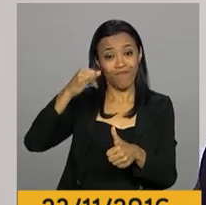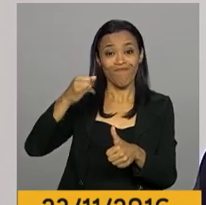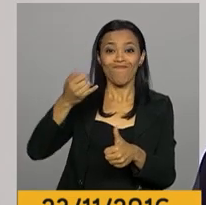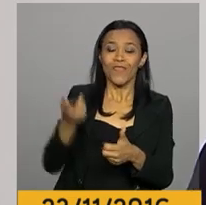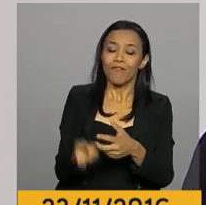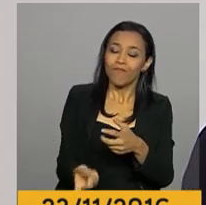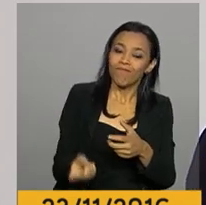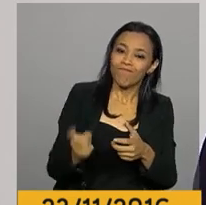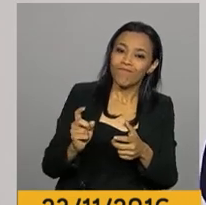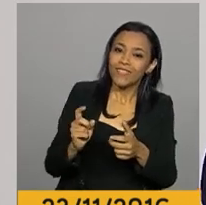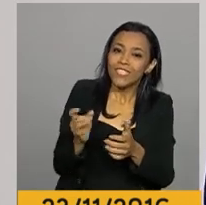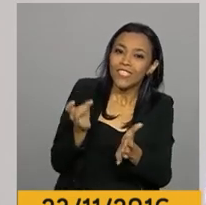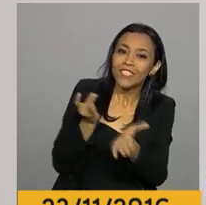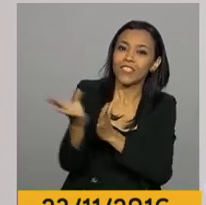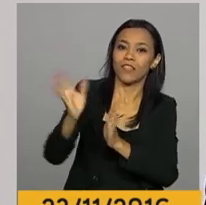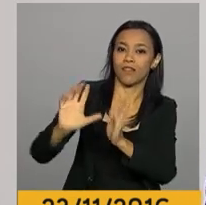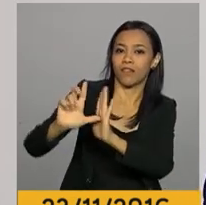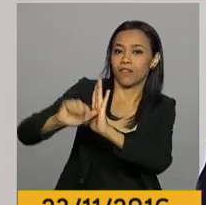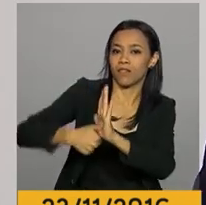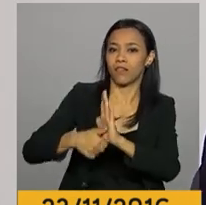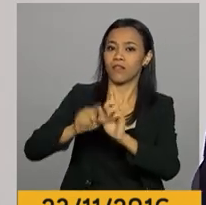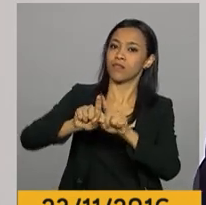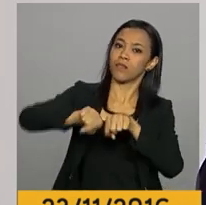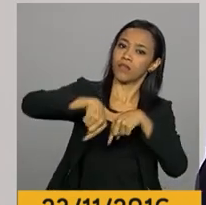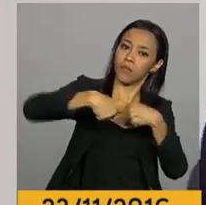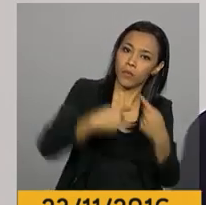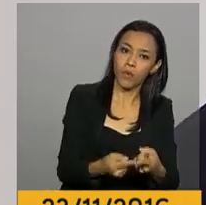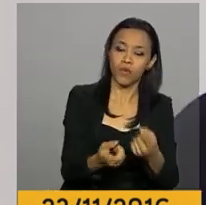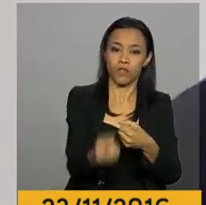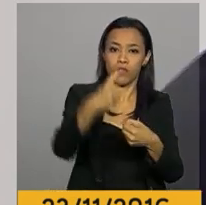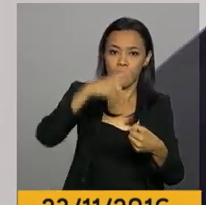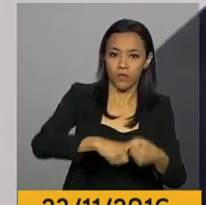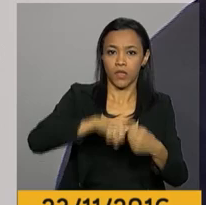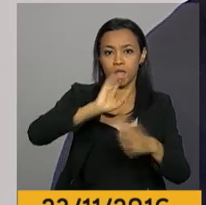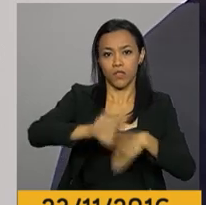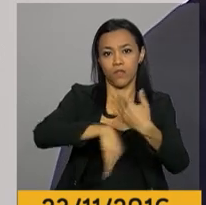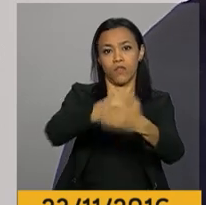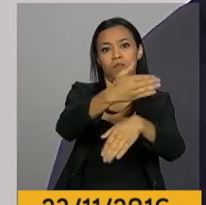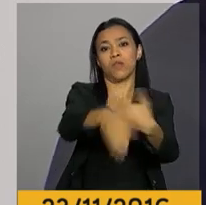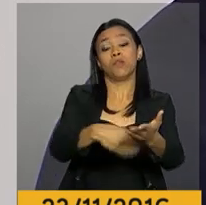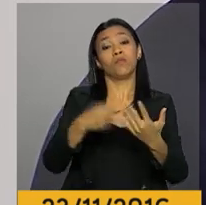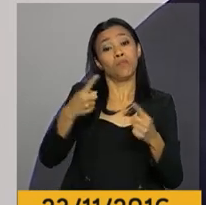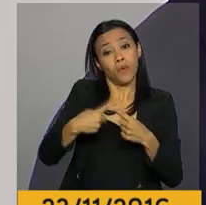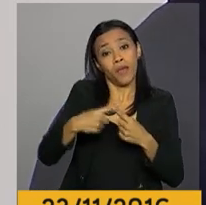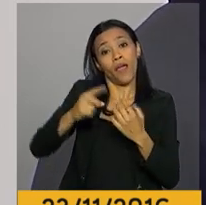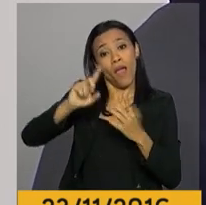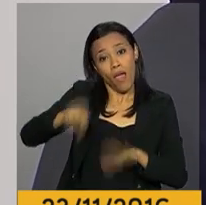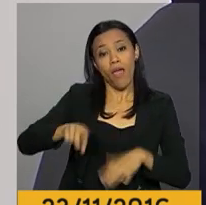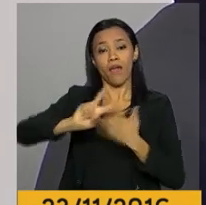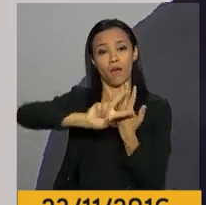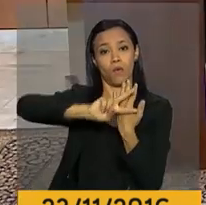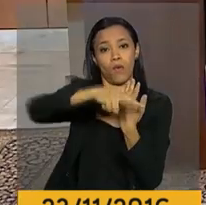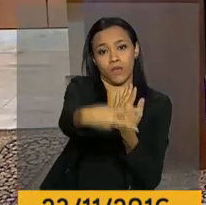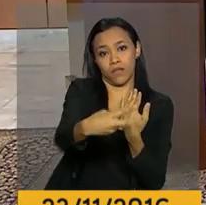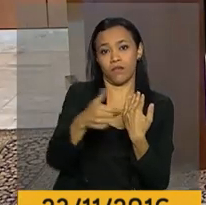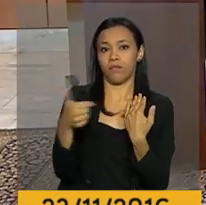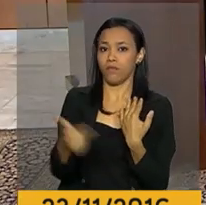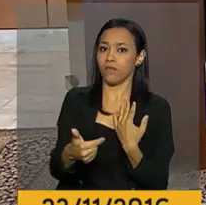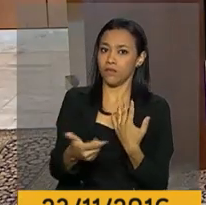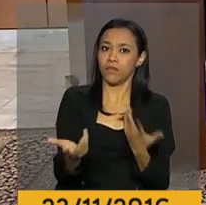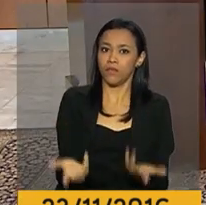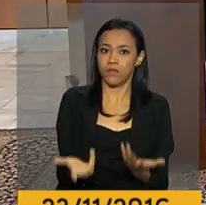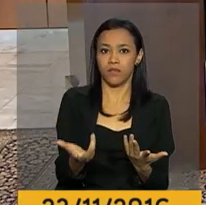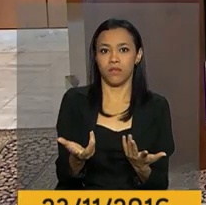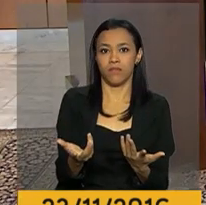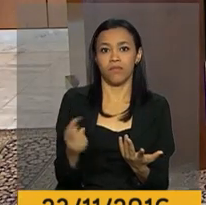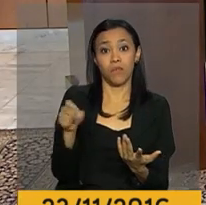depois retomar o crescimento do crescimento é conseqüência precisamente da sensação da